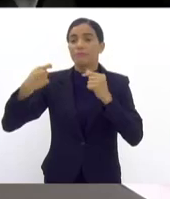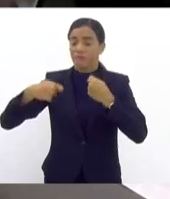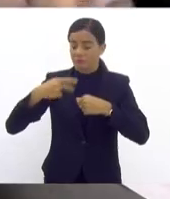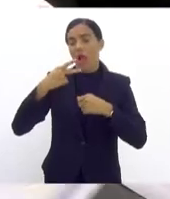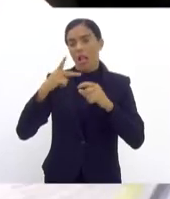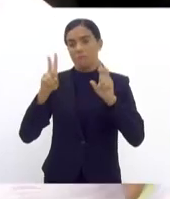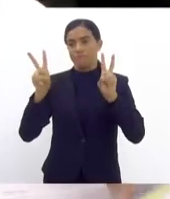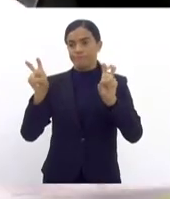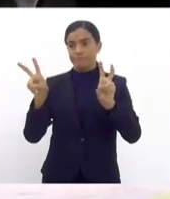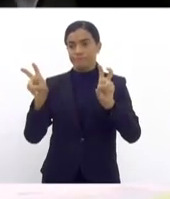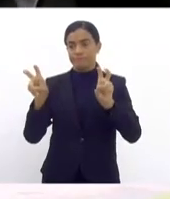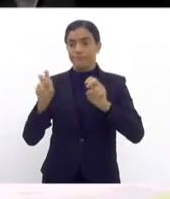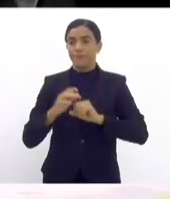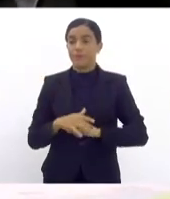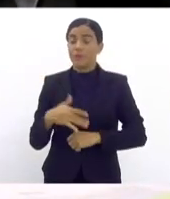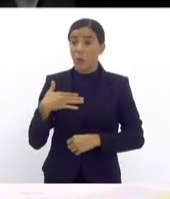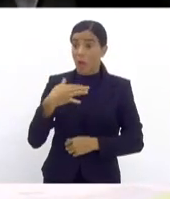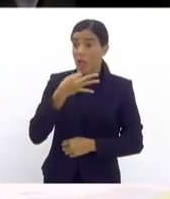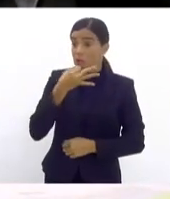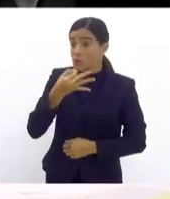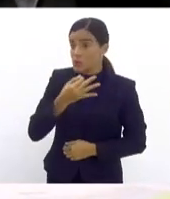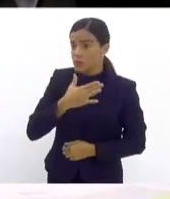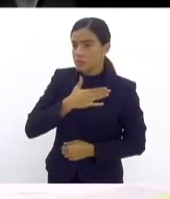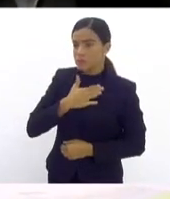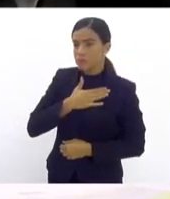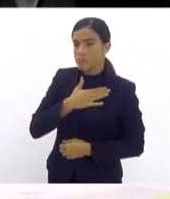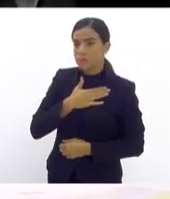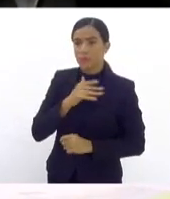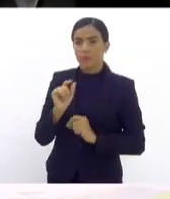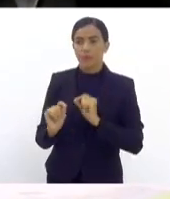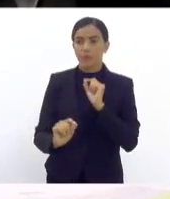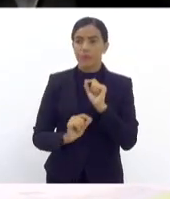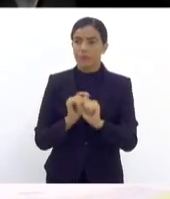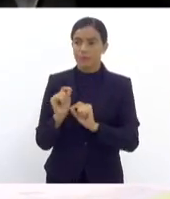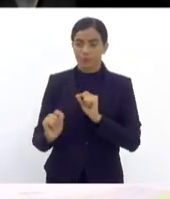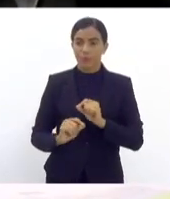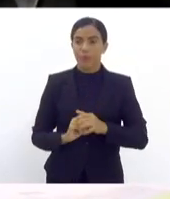isso. Então, a sugestão é que